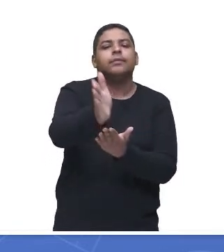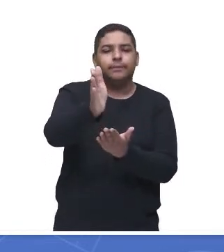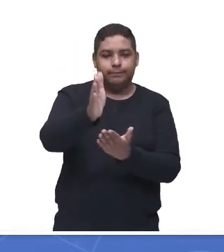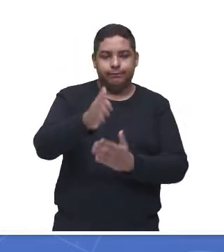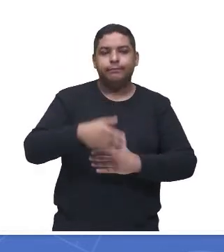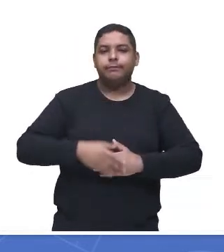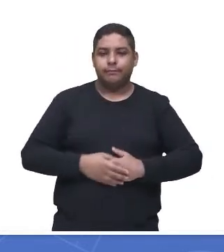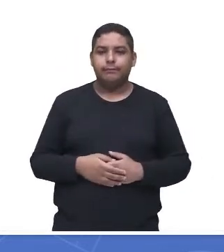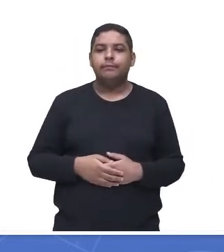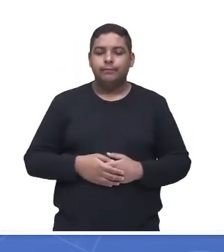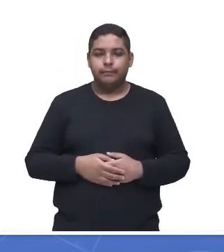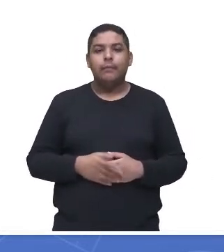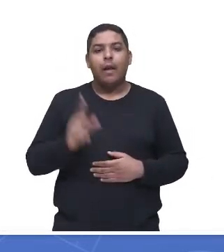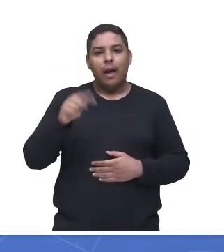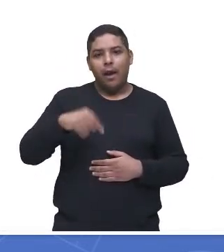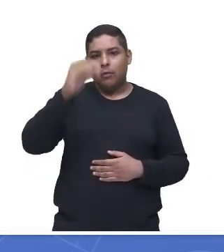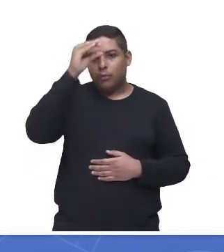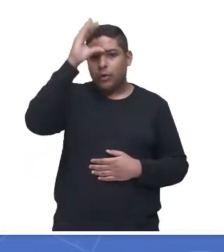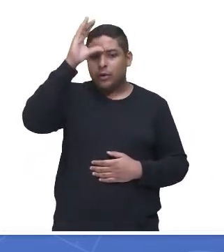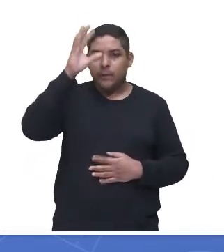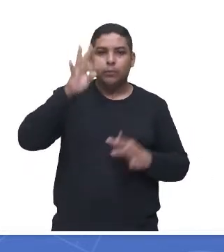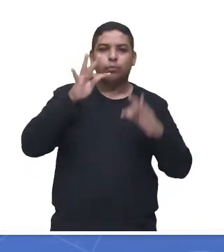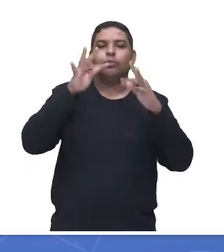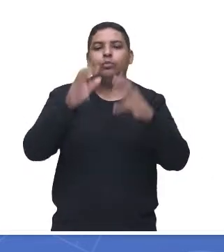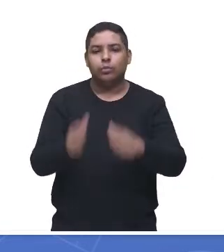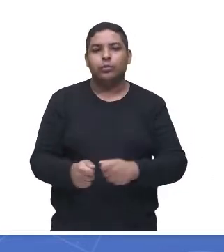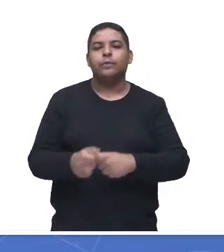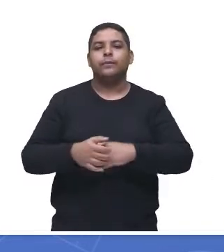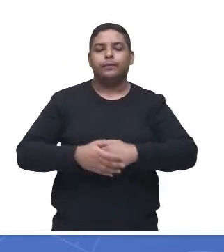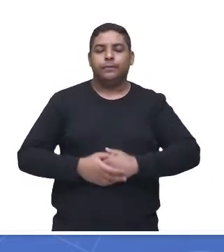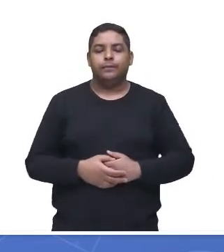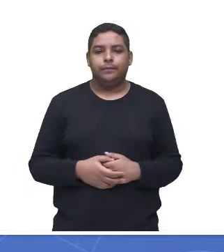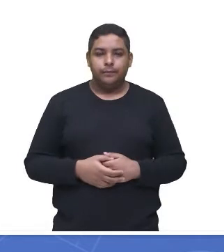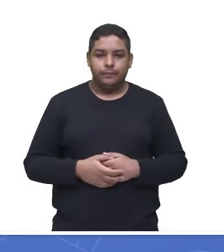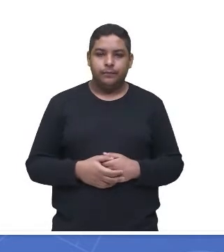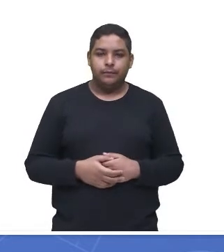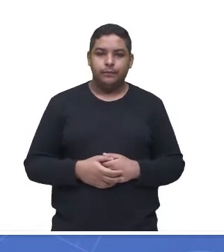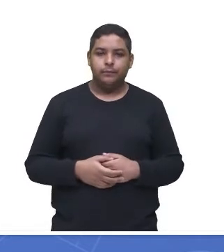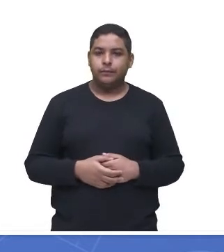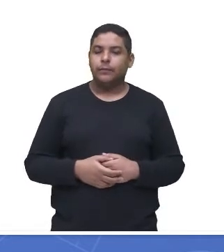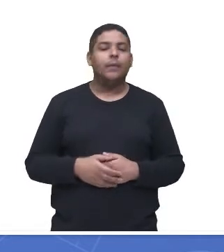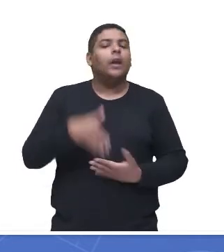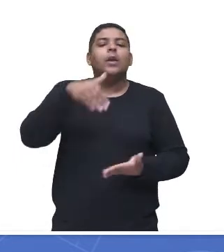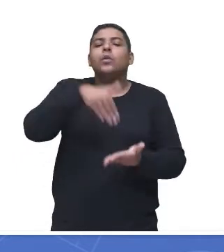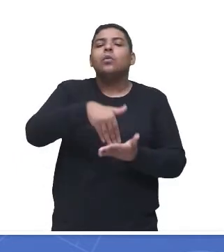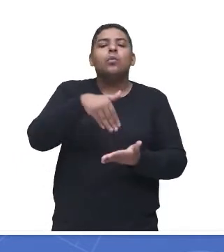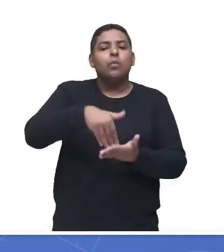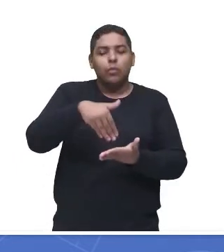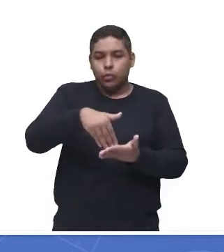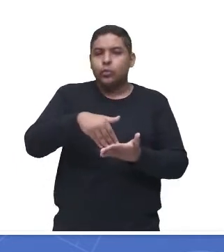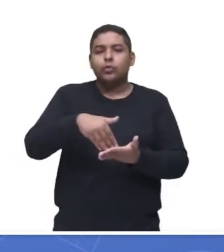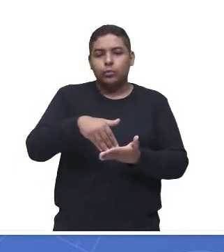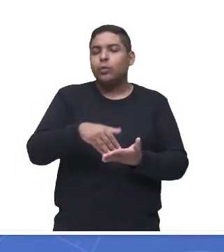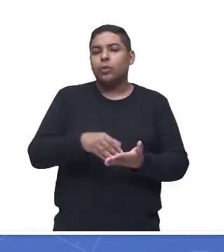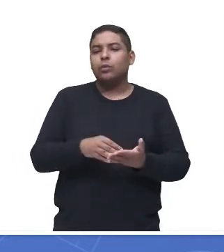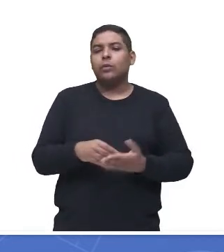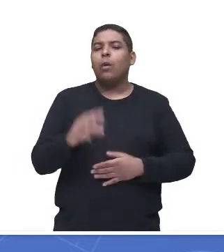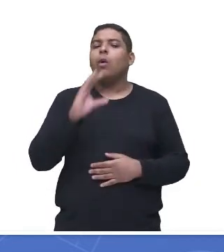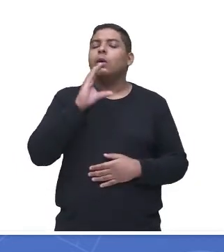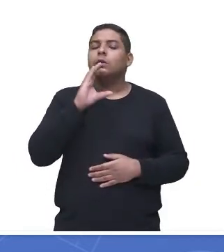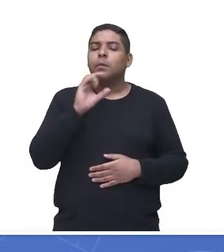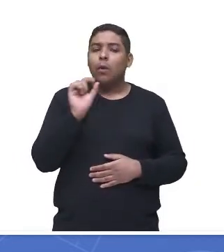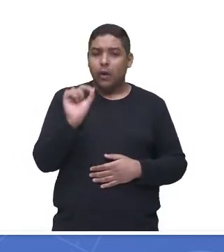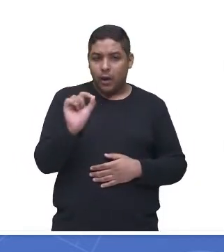profunda. Por isso que ela é um conhecimento da totalidade. E o último conhecimento que nós queremos conversar com vocês aqui,